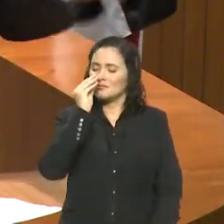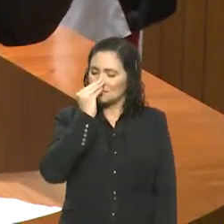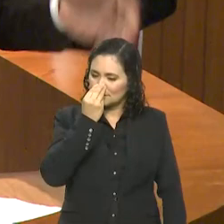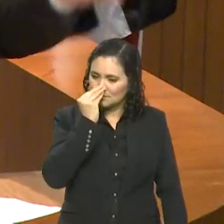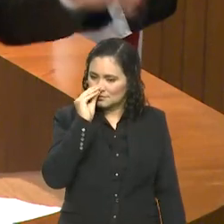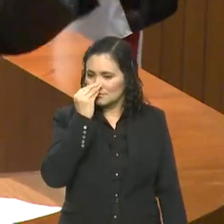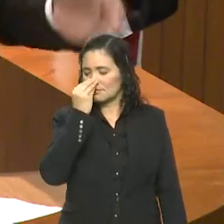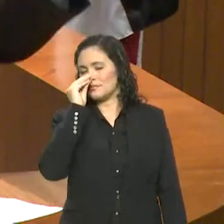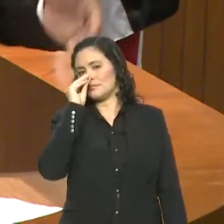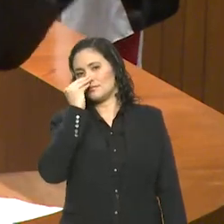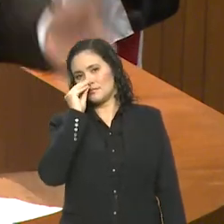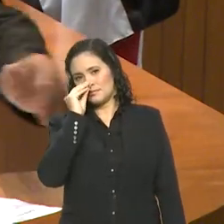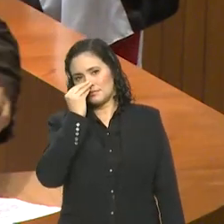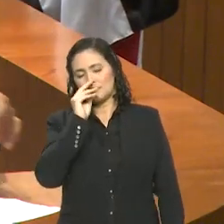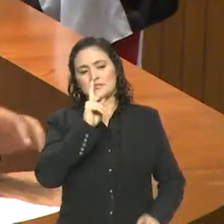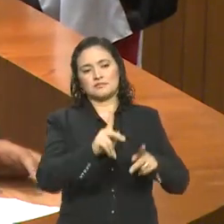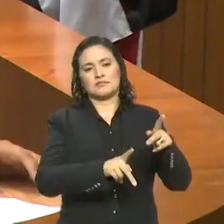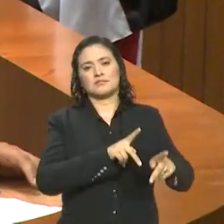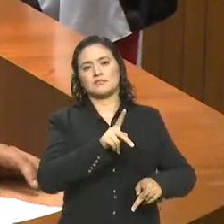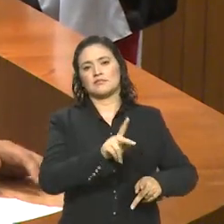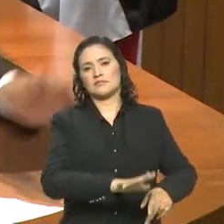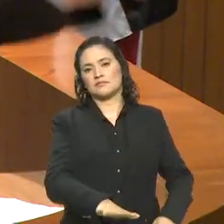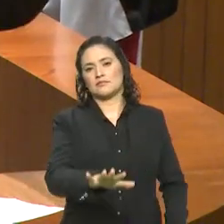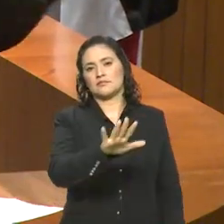cara da população da Baixada Maranhense.